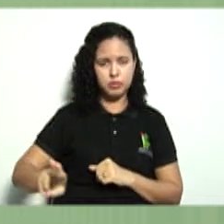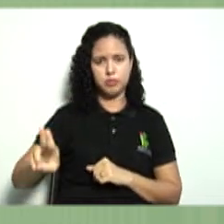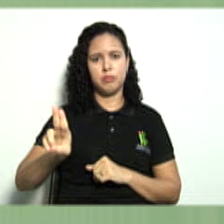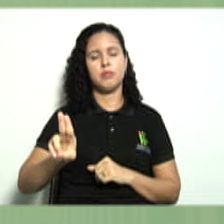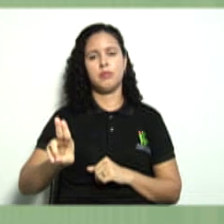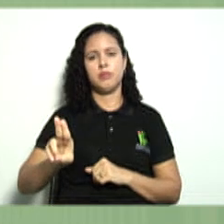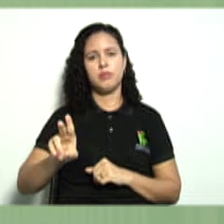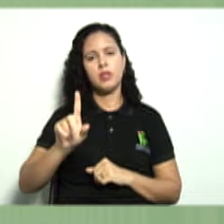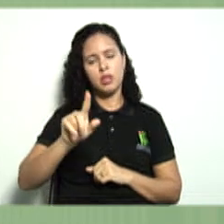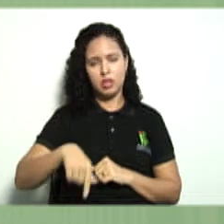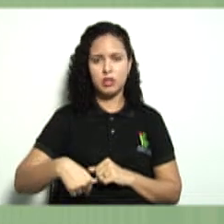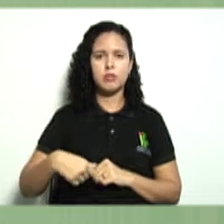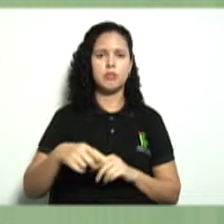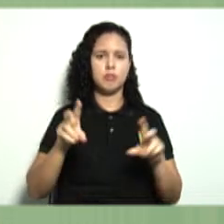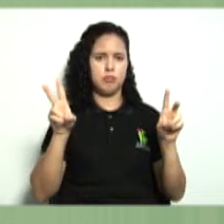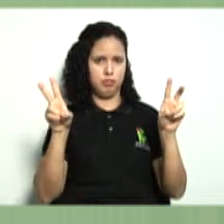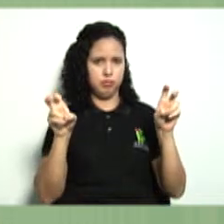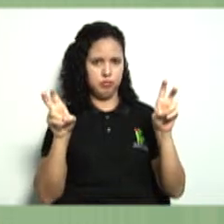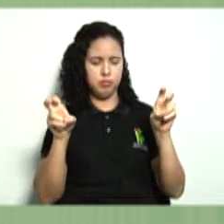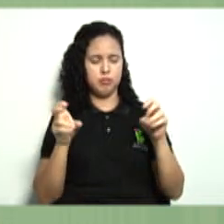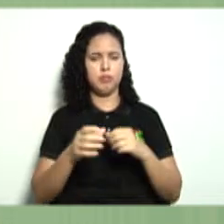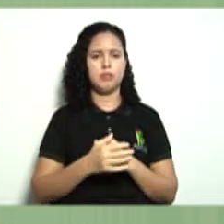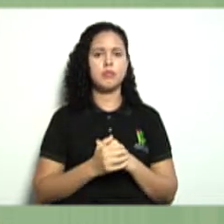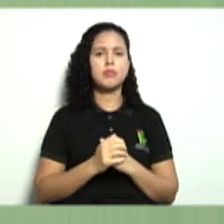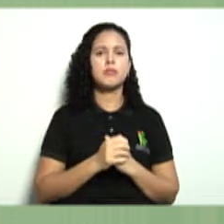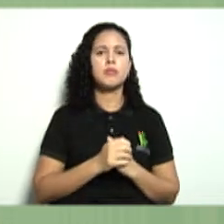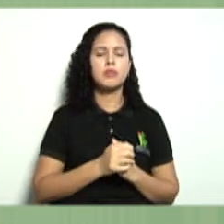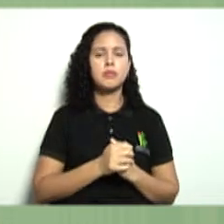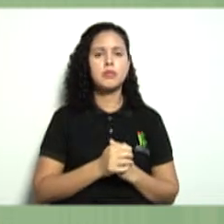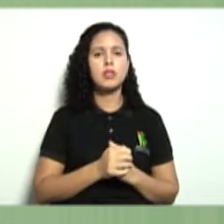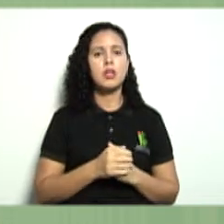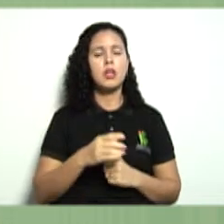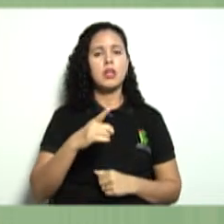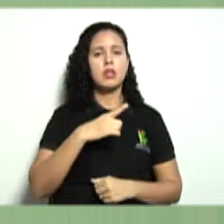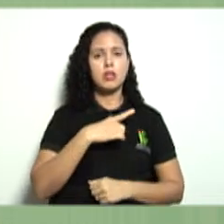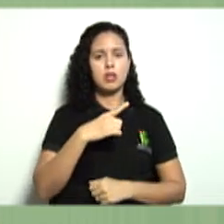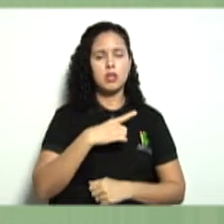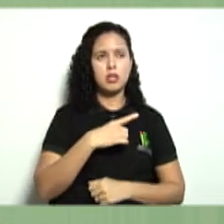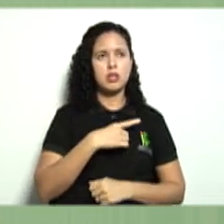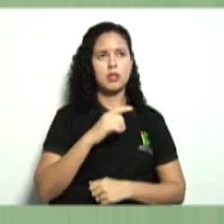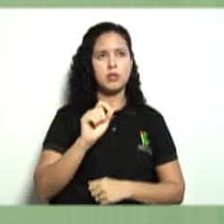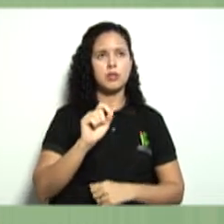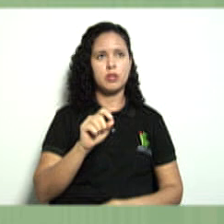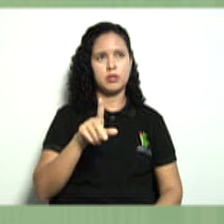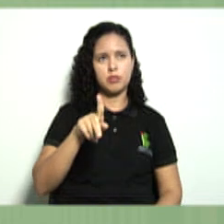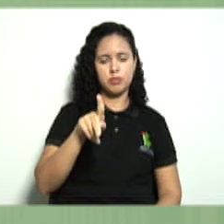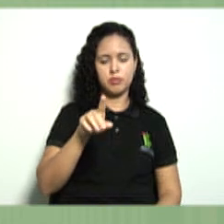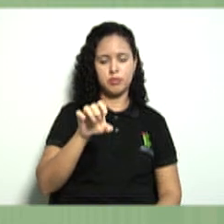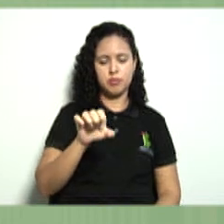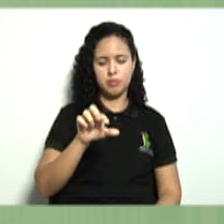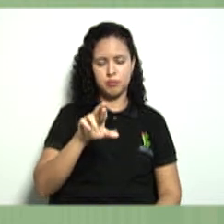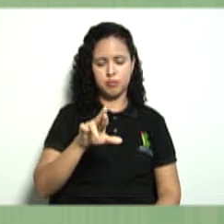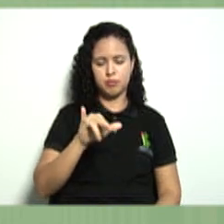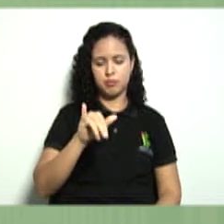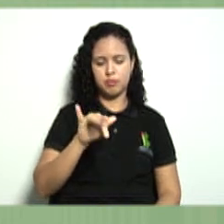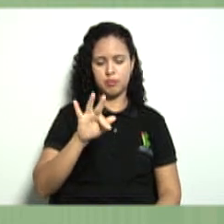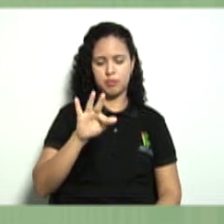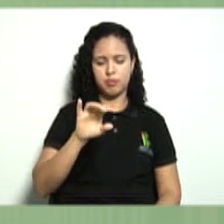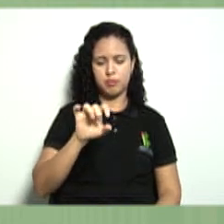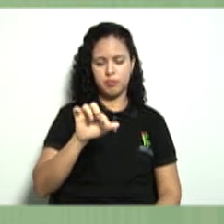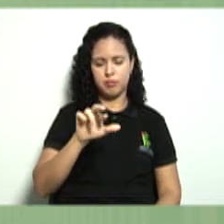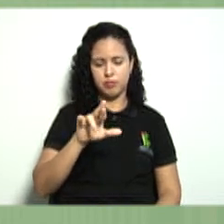de saída, né? E aí existe também os periféricos que têm essas duplas funções aqui, ó. Ele é tanto